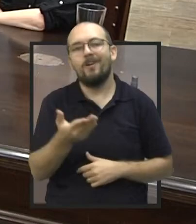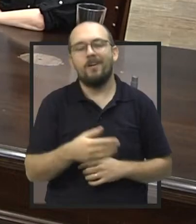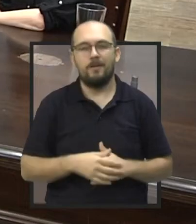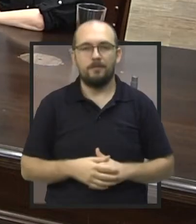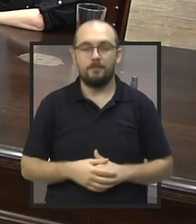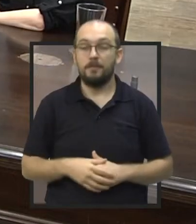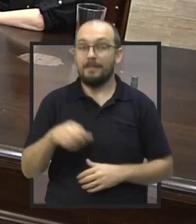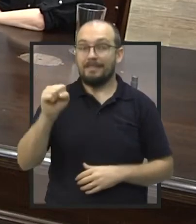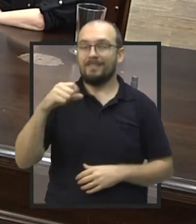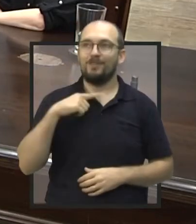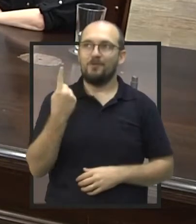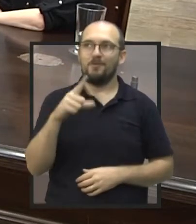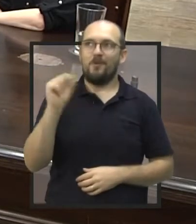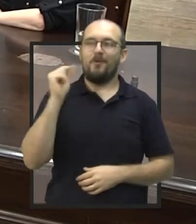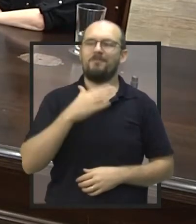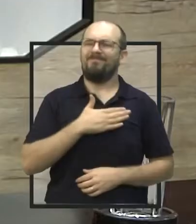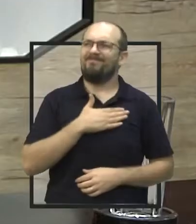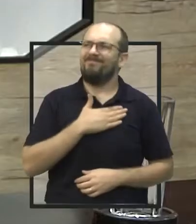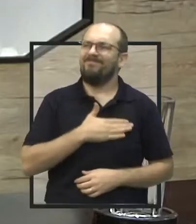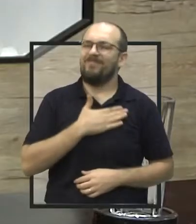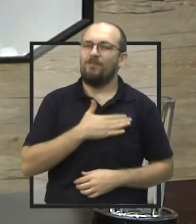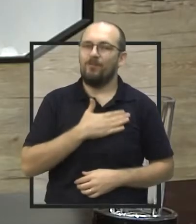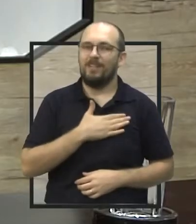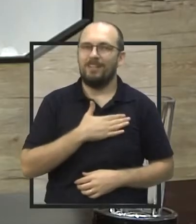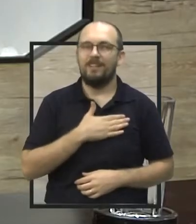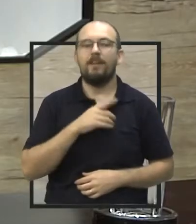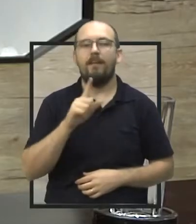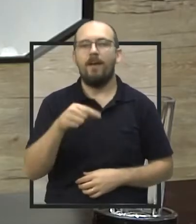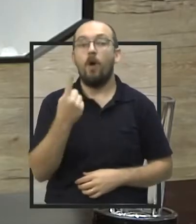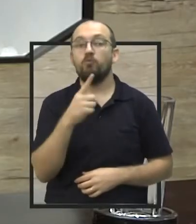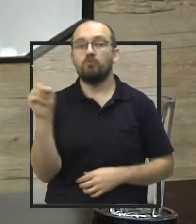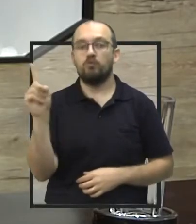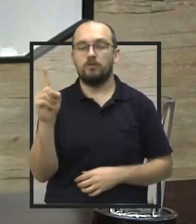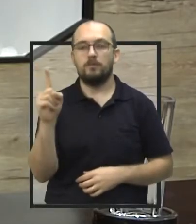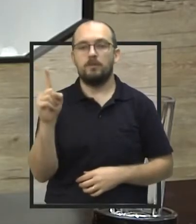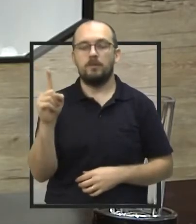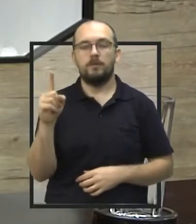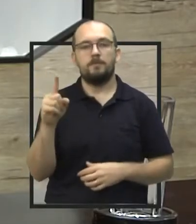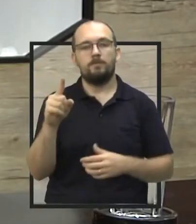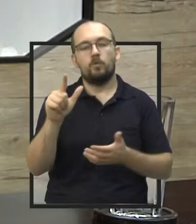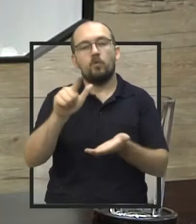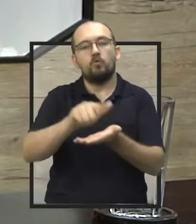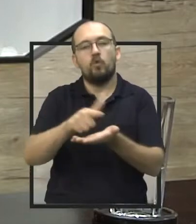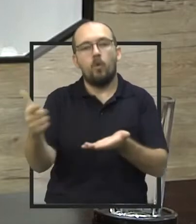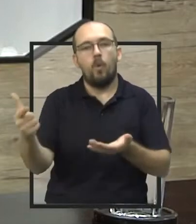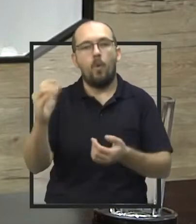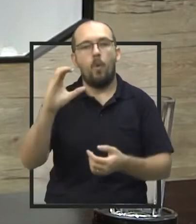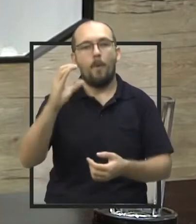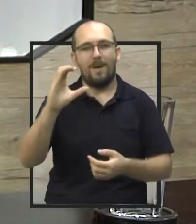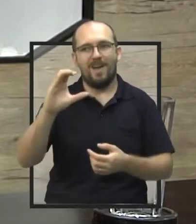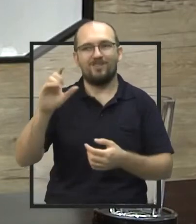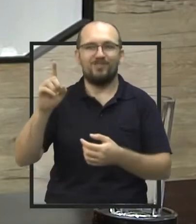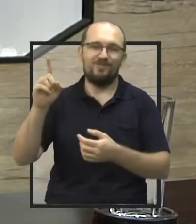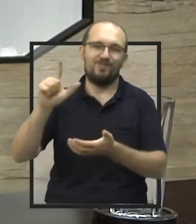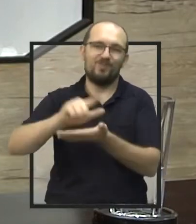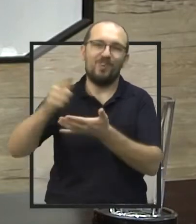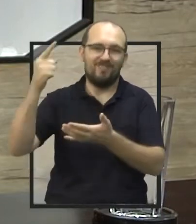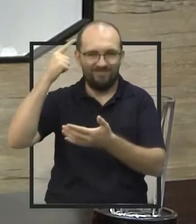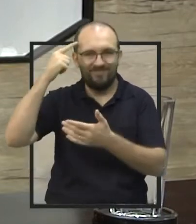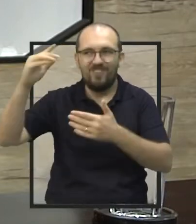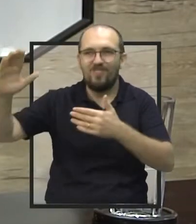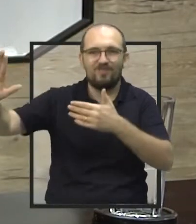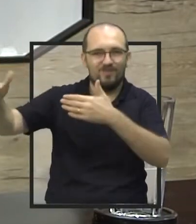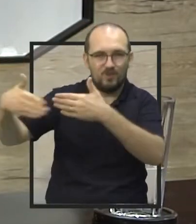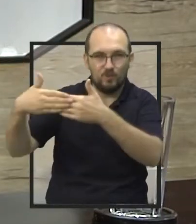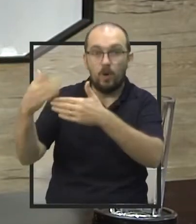filho nasce, que a gente coloca ele ali, ele acaba chegando para muitas pessoas e aí a gente já está junto novamente, né? E eu acho